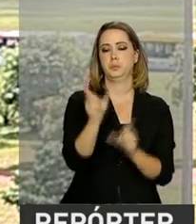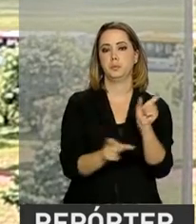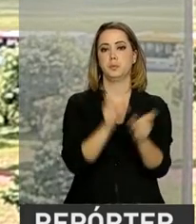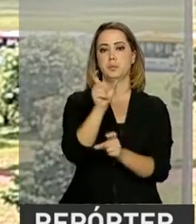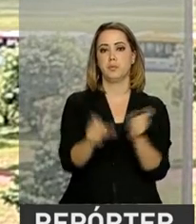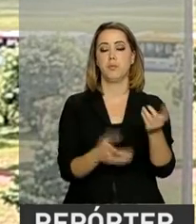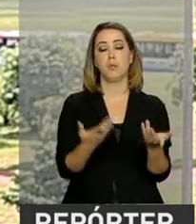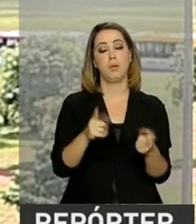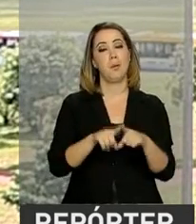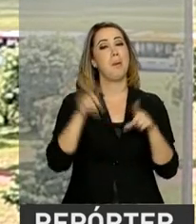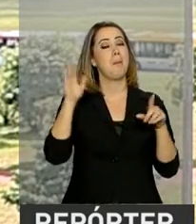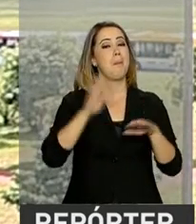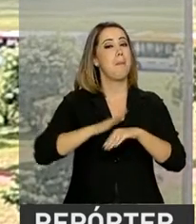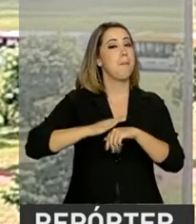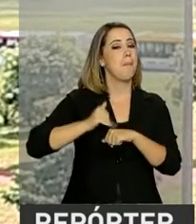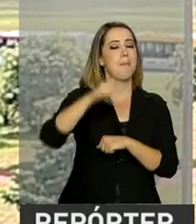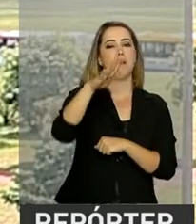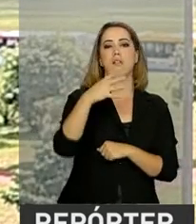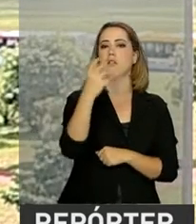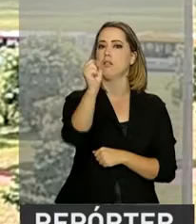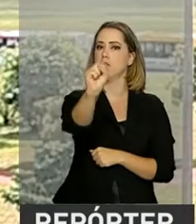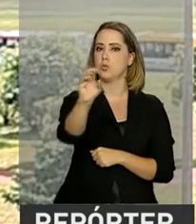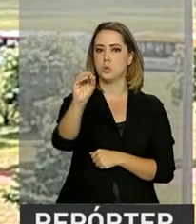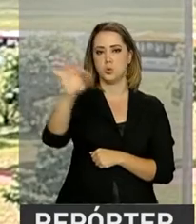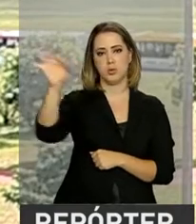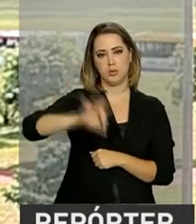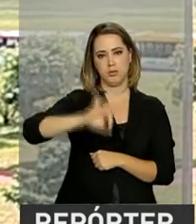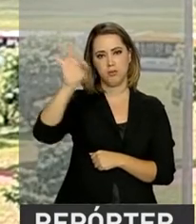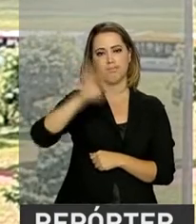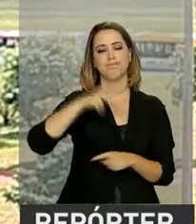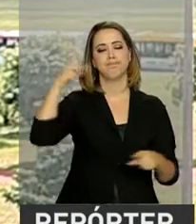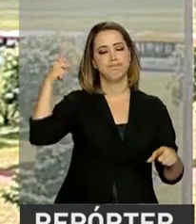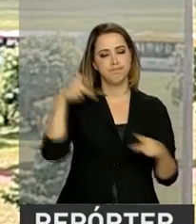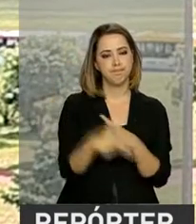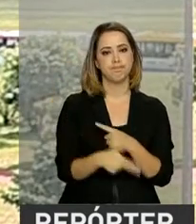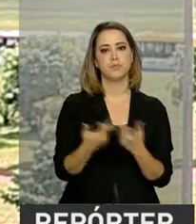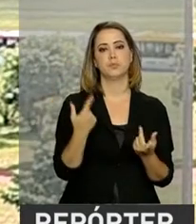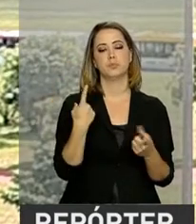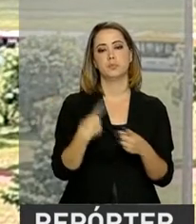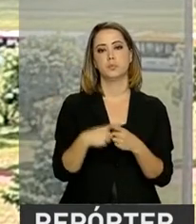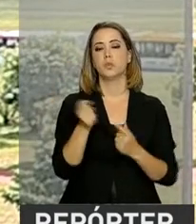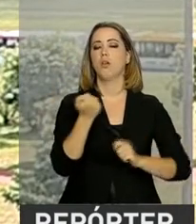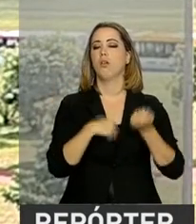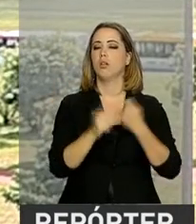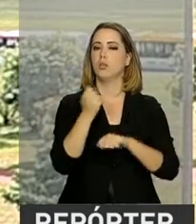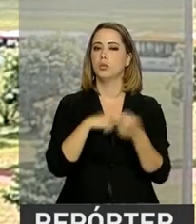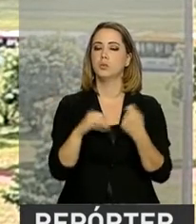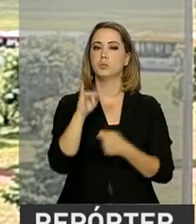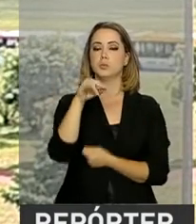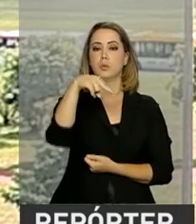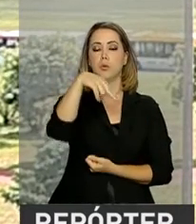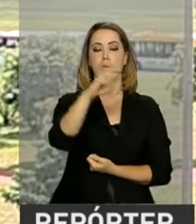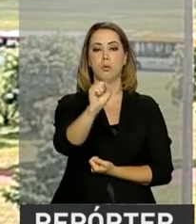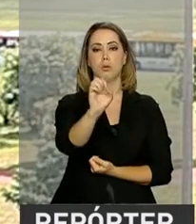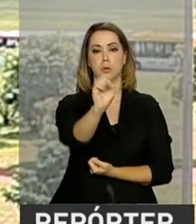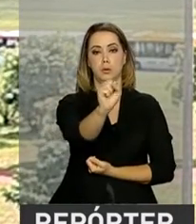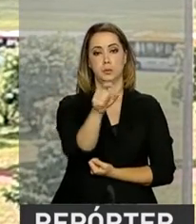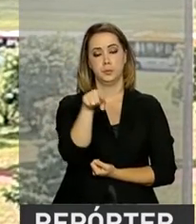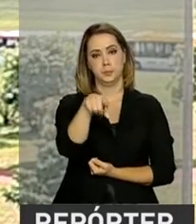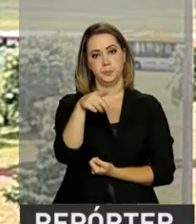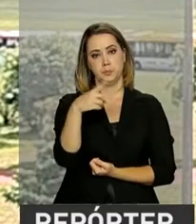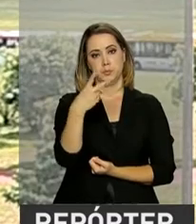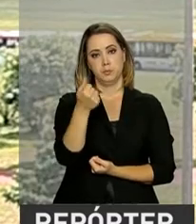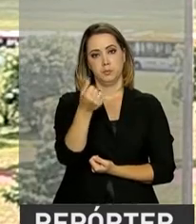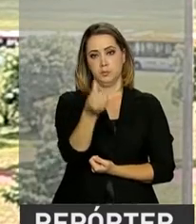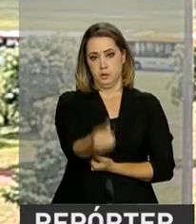cerca de 80% dos benefícios revisados foram cortados a economia para o fundo da previdência com essa medida de